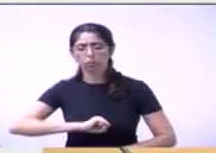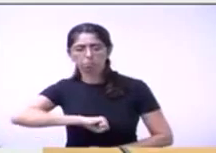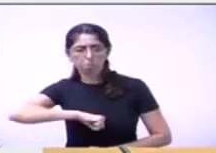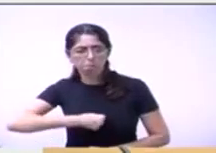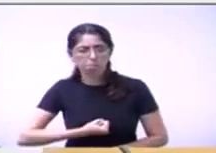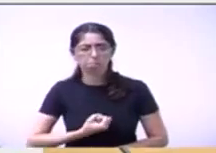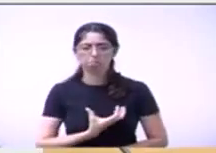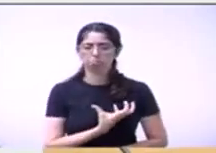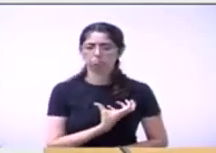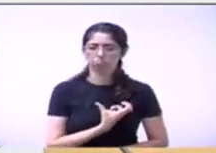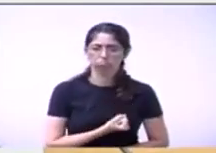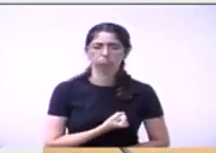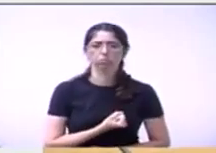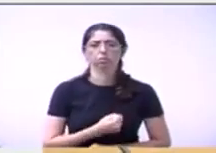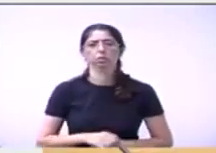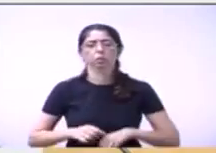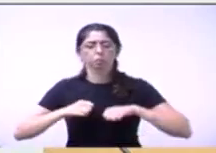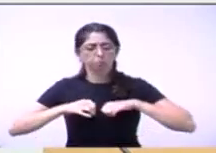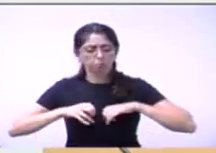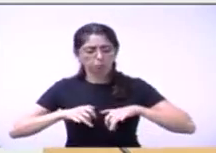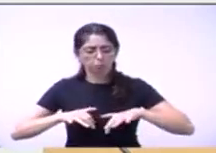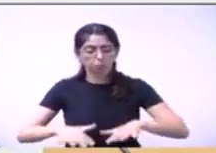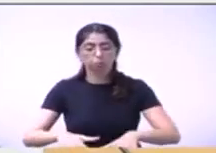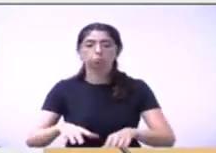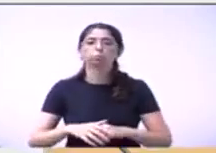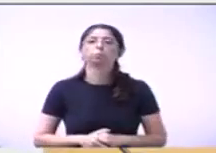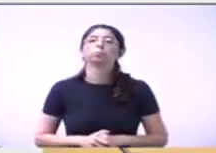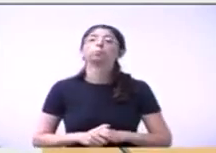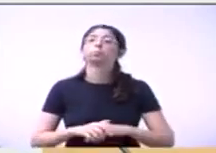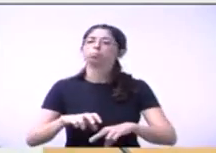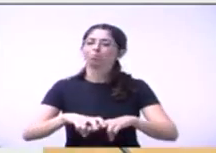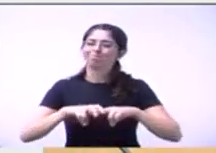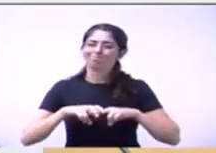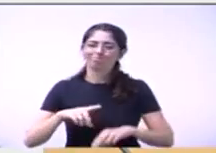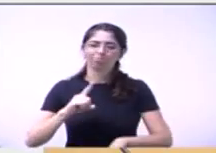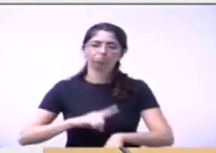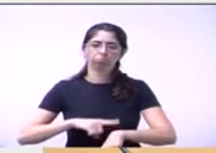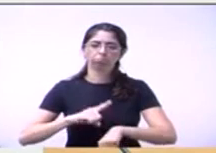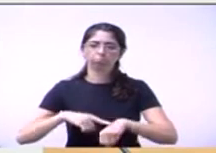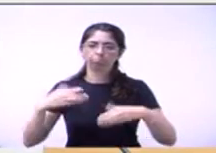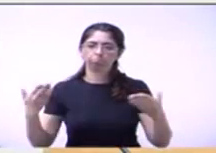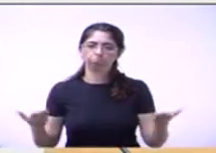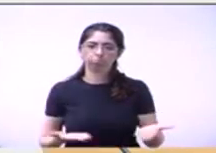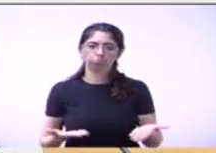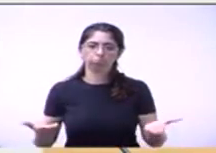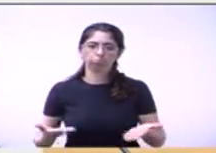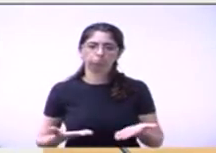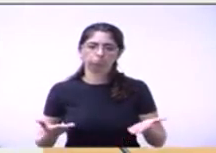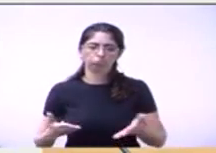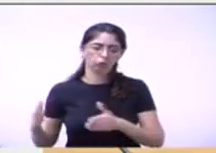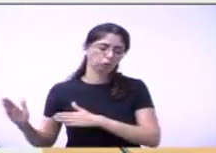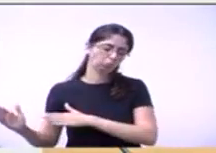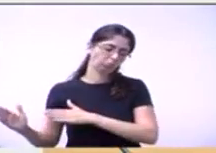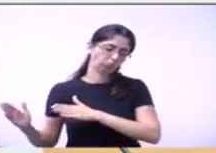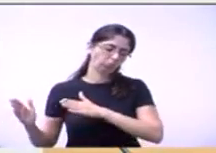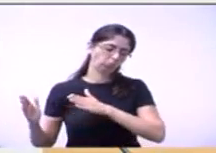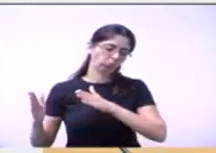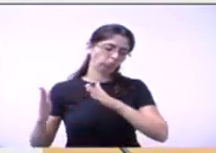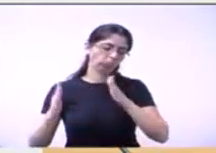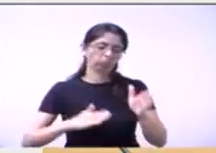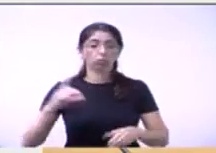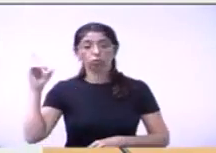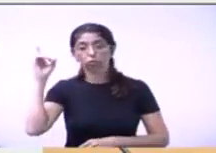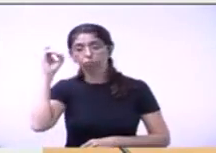Estamos vivendo nesse momento e essa fase, e creio